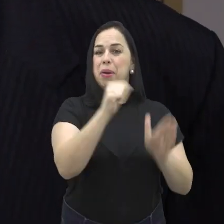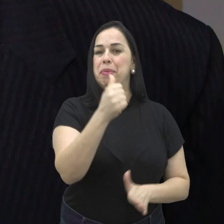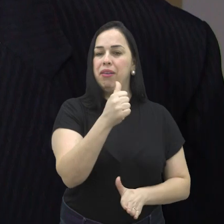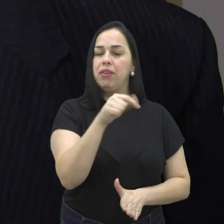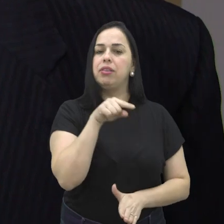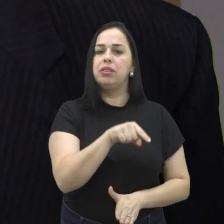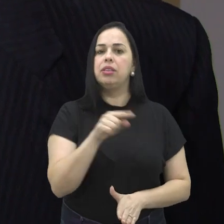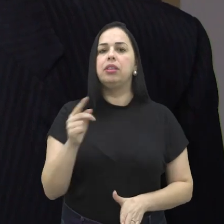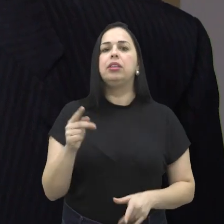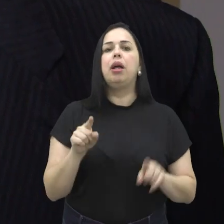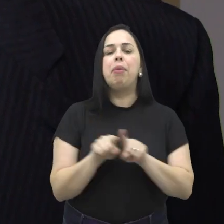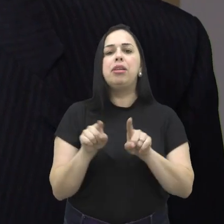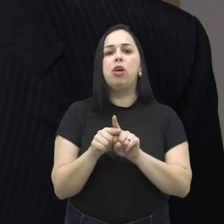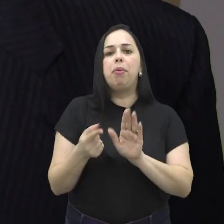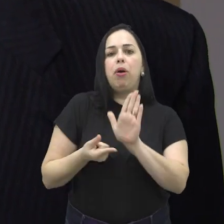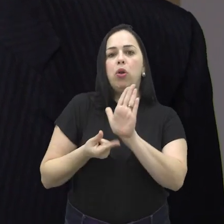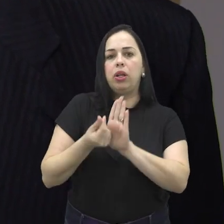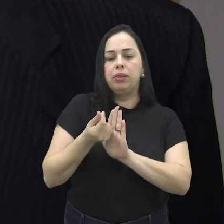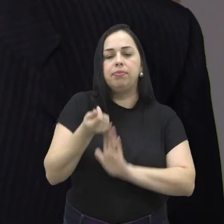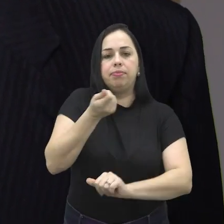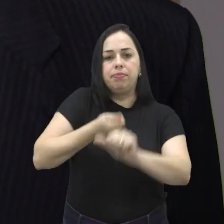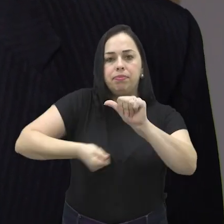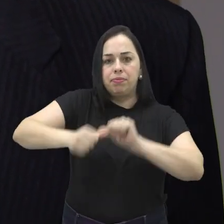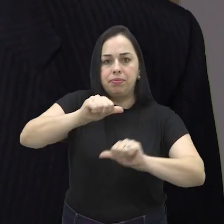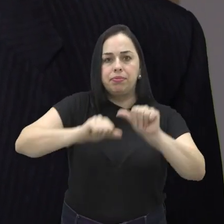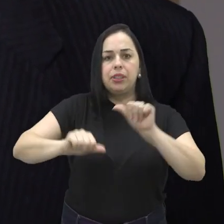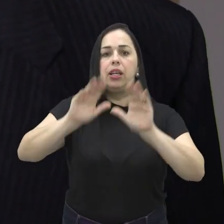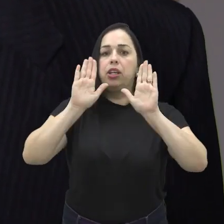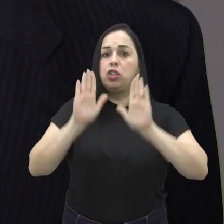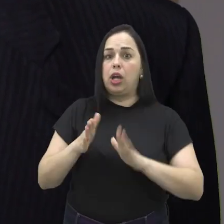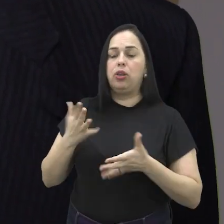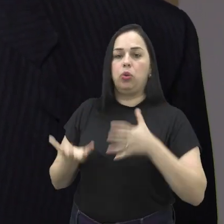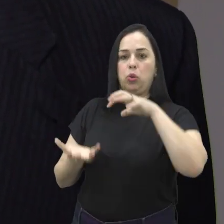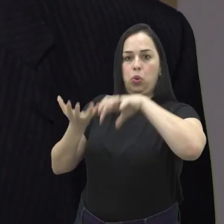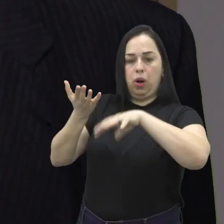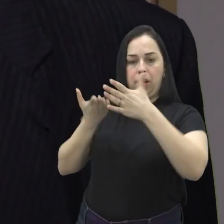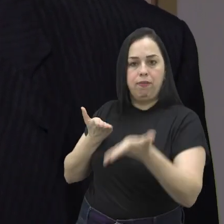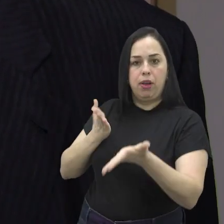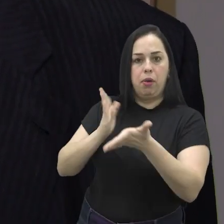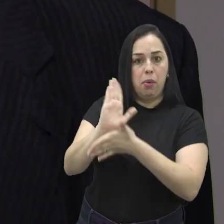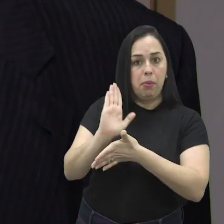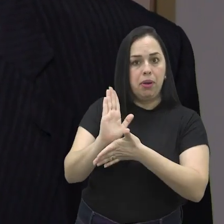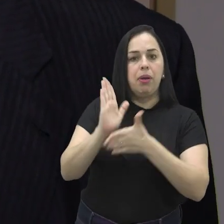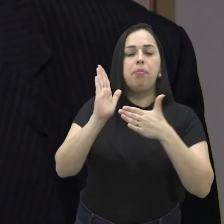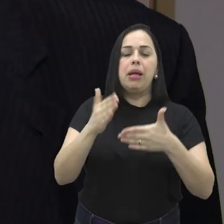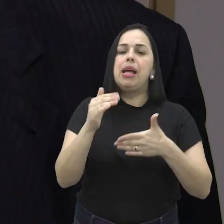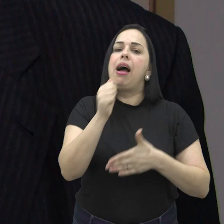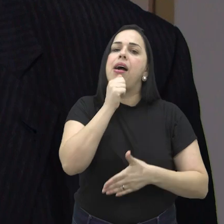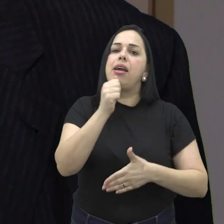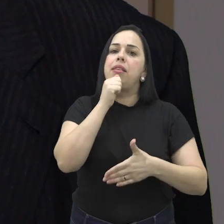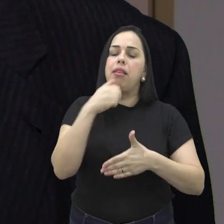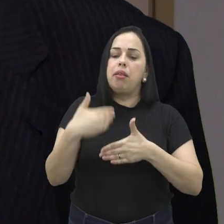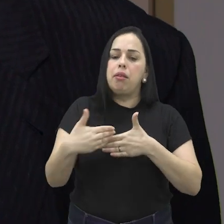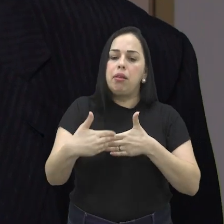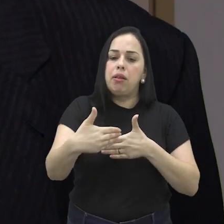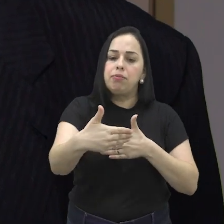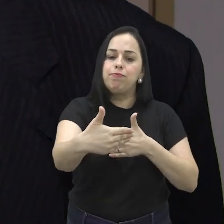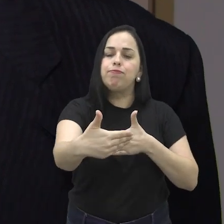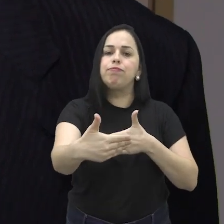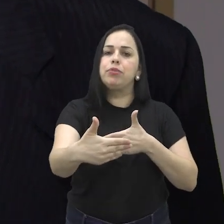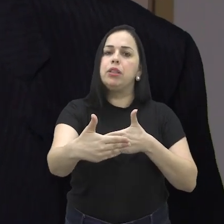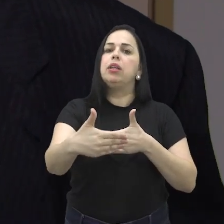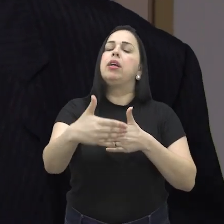mandato, né, que é a questão da reforma tributária, que foi aprovada no Congresso Nacional e que está em fase